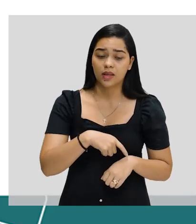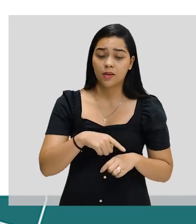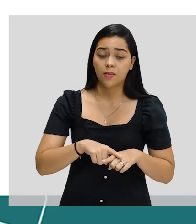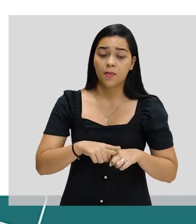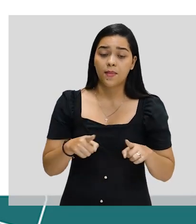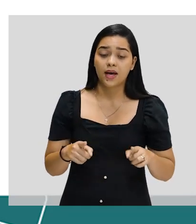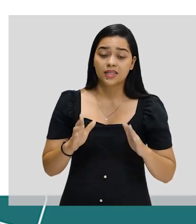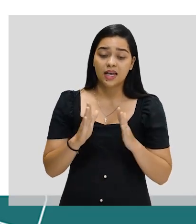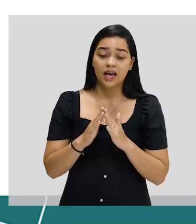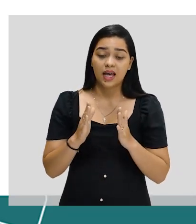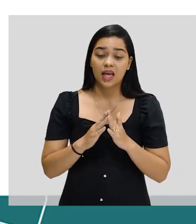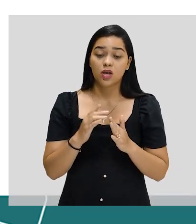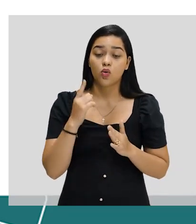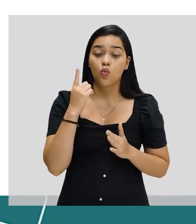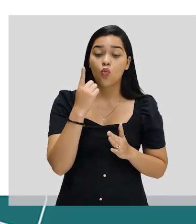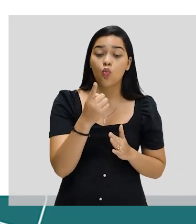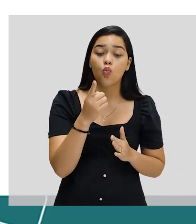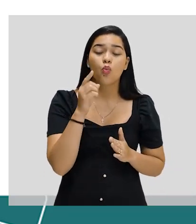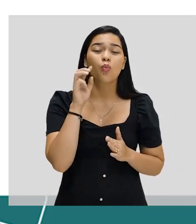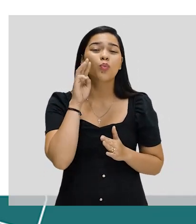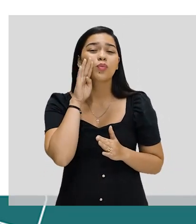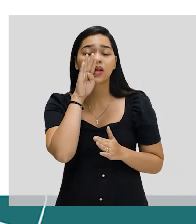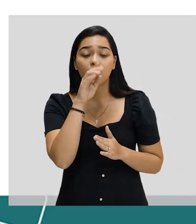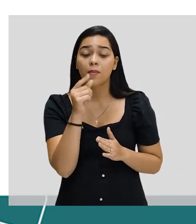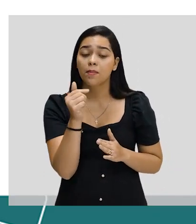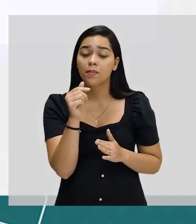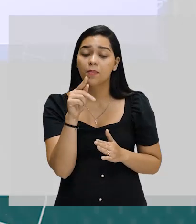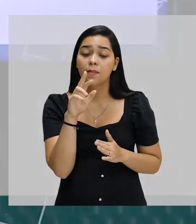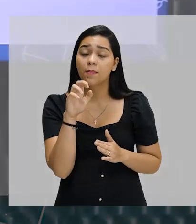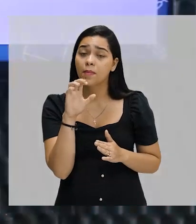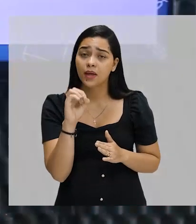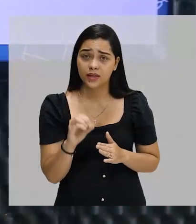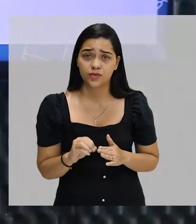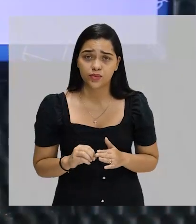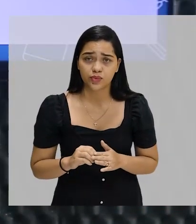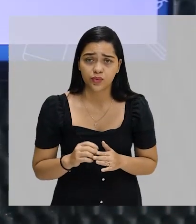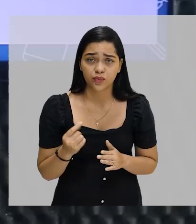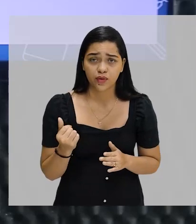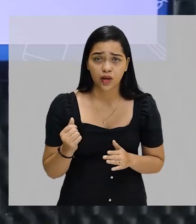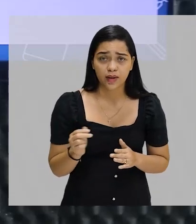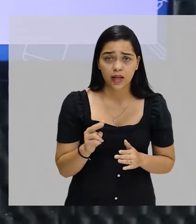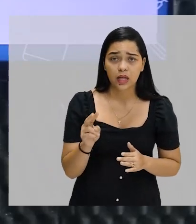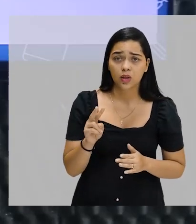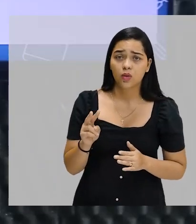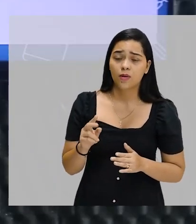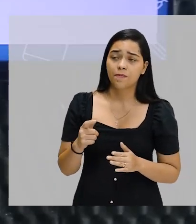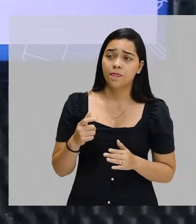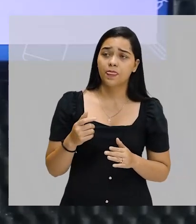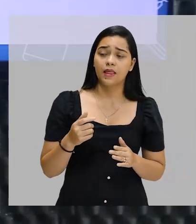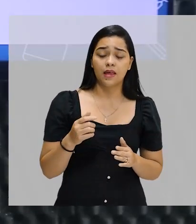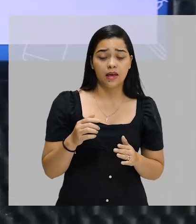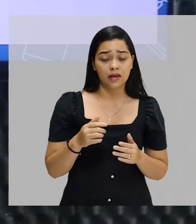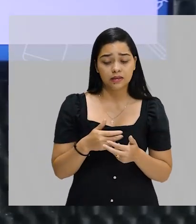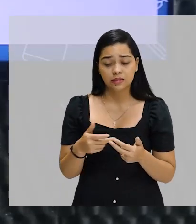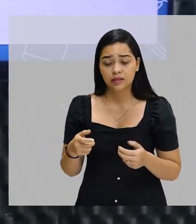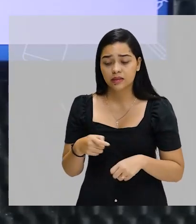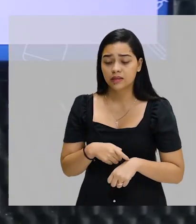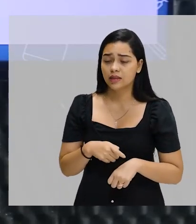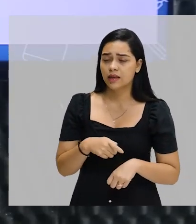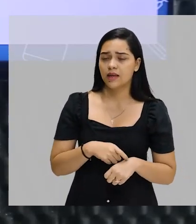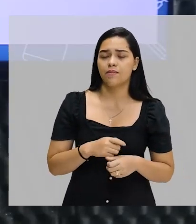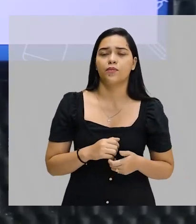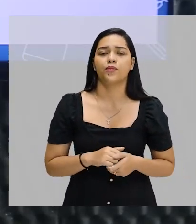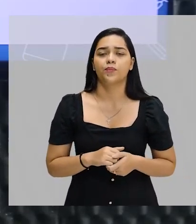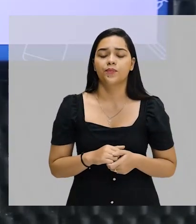Mas a casa foi avaliada em 1 bilhão, preço. Tá bom? Eu posso dizer assim, em instantes, aí é tempo.